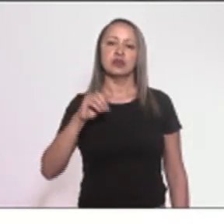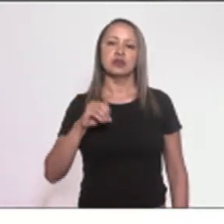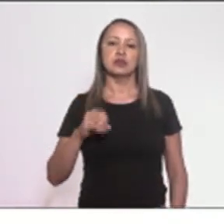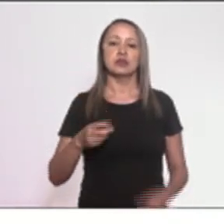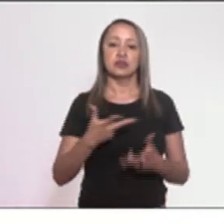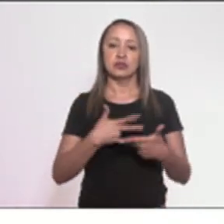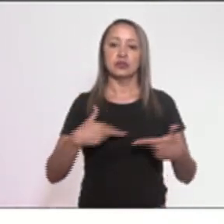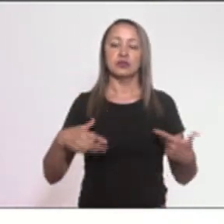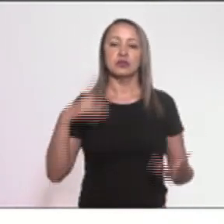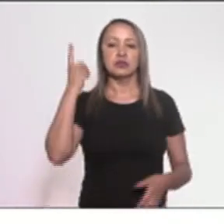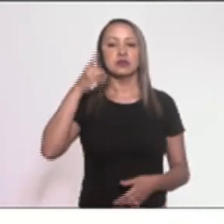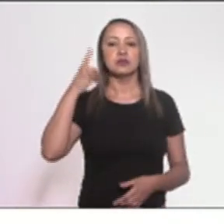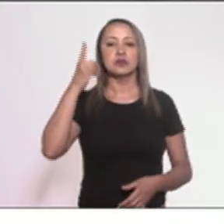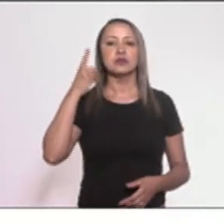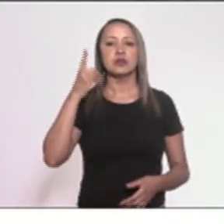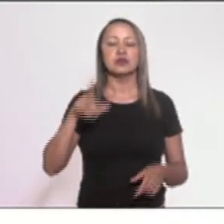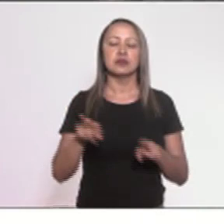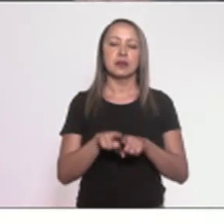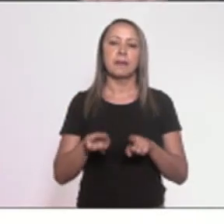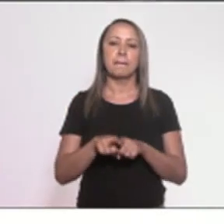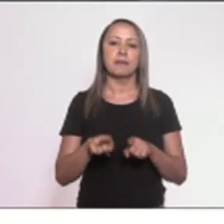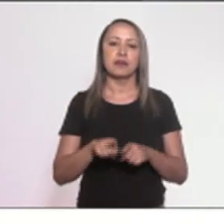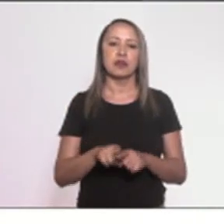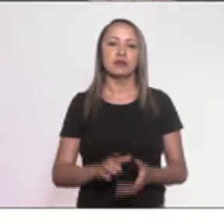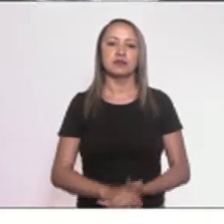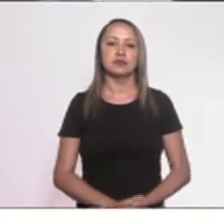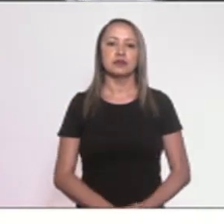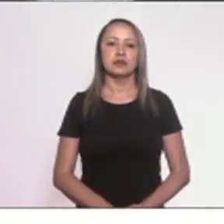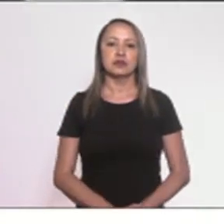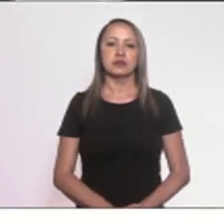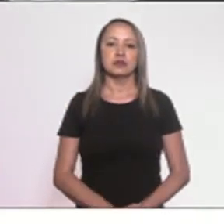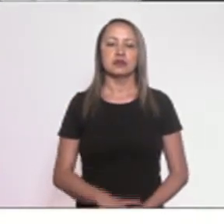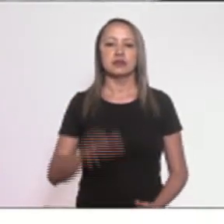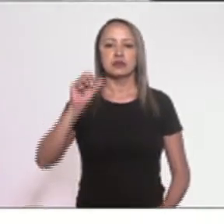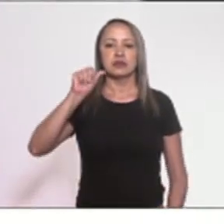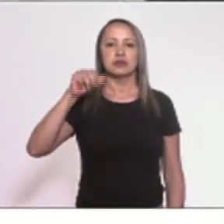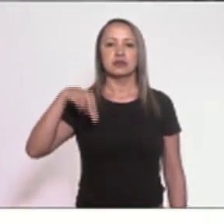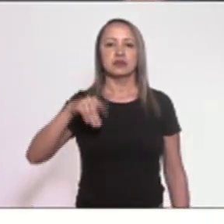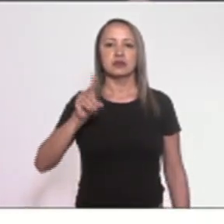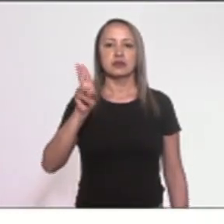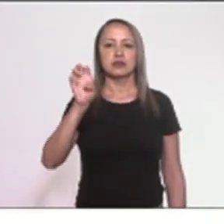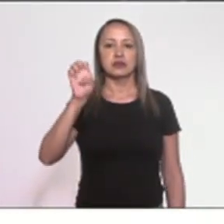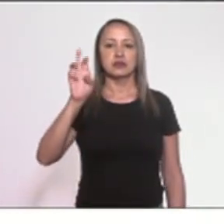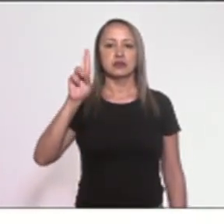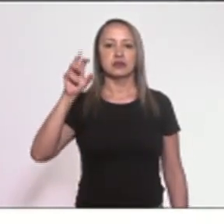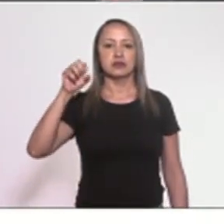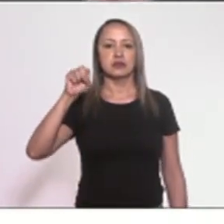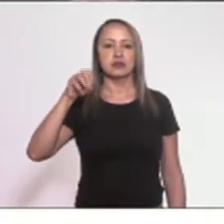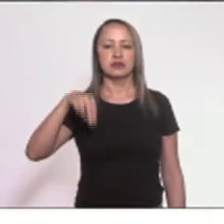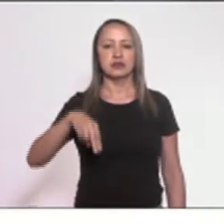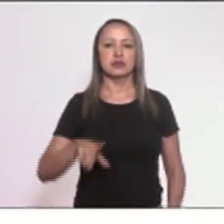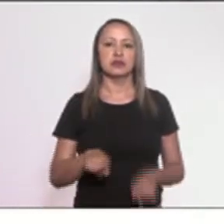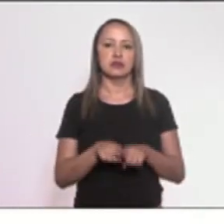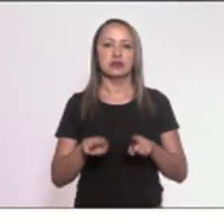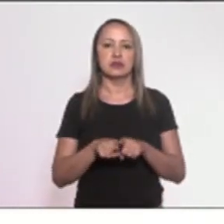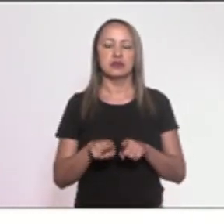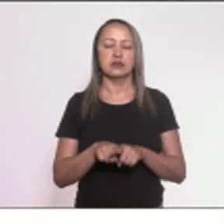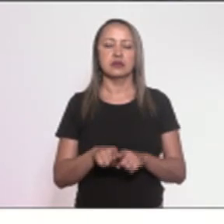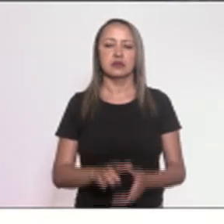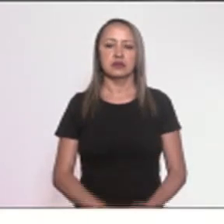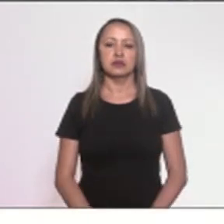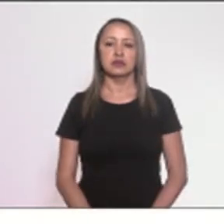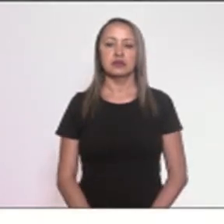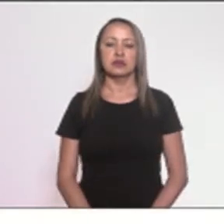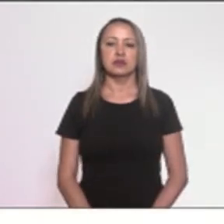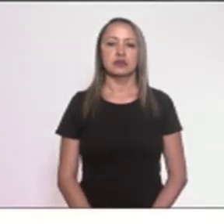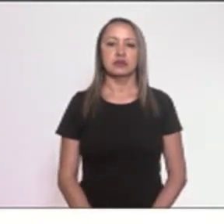Alexandre Feita, Coronel Salema, Márcio Gualberto, Anderson Moraes, Márcio Canella, Bruno Dauari, Dr. Serginho Rosenberg